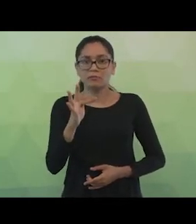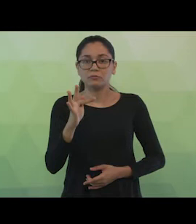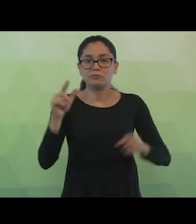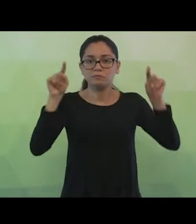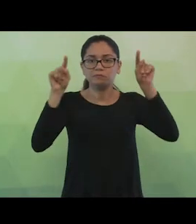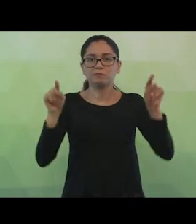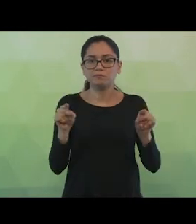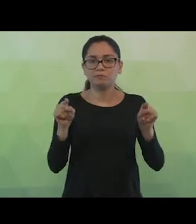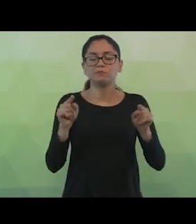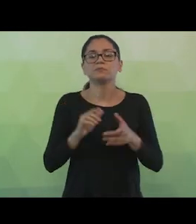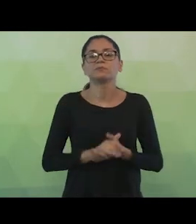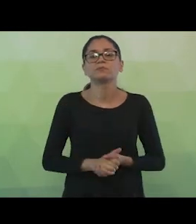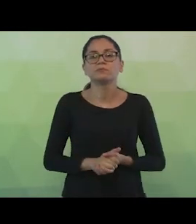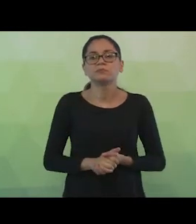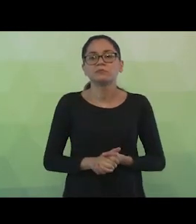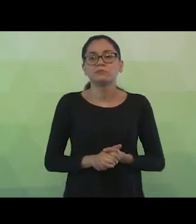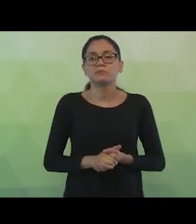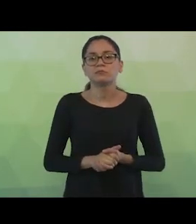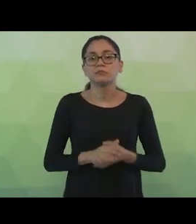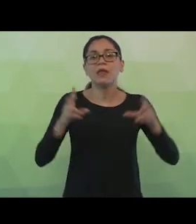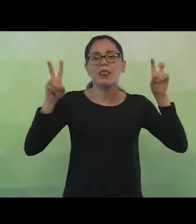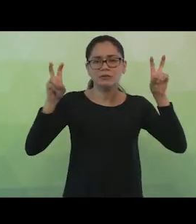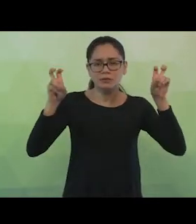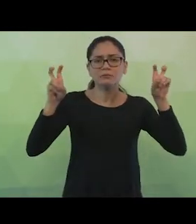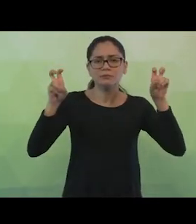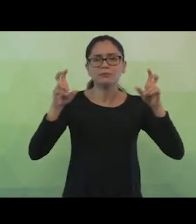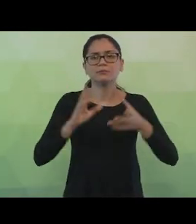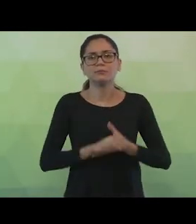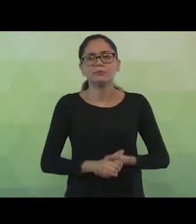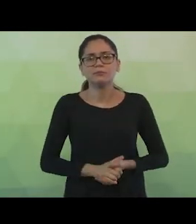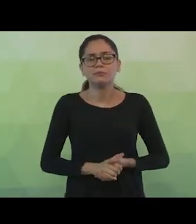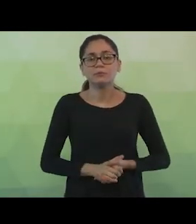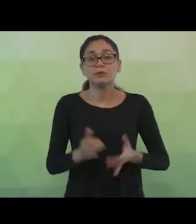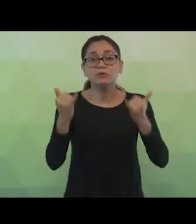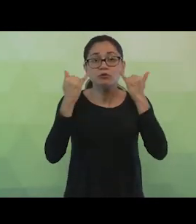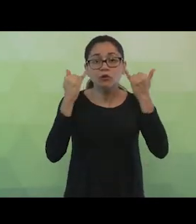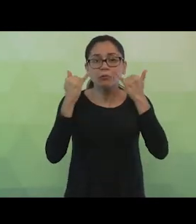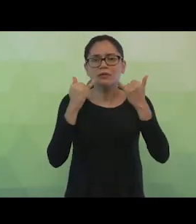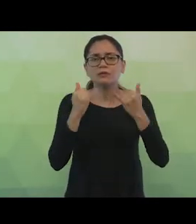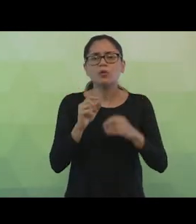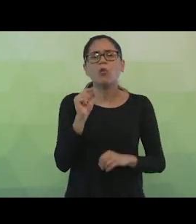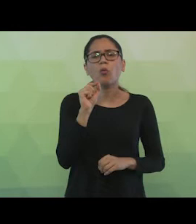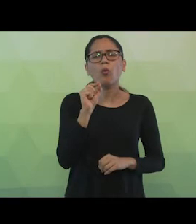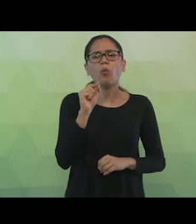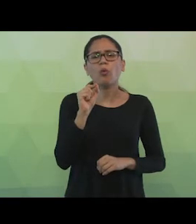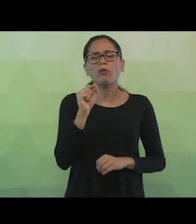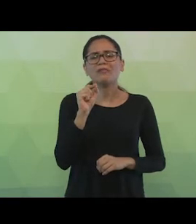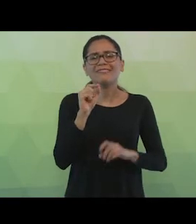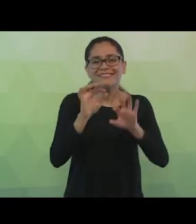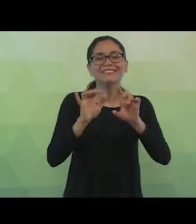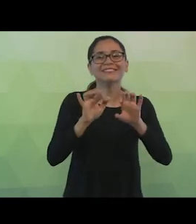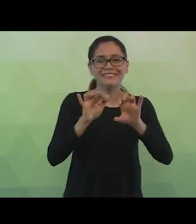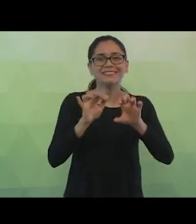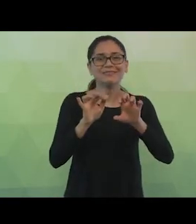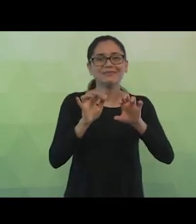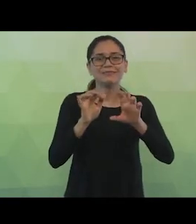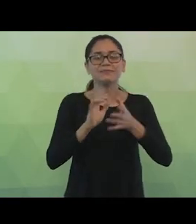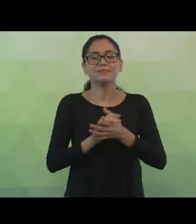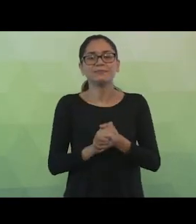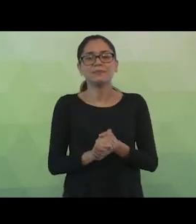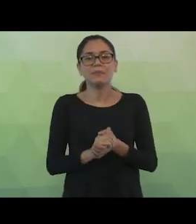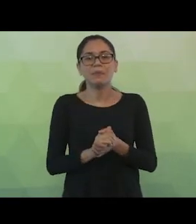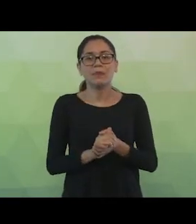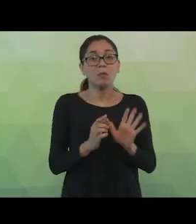entre parênteses, as aspas e a informação. O que a gente escrever aqui é o que vai